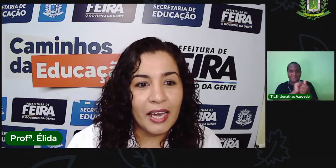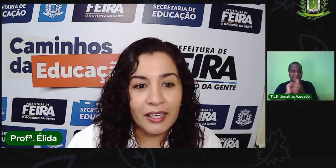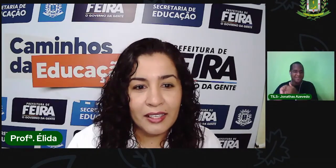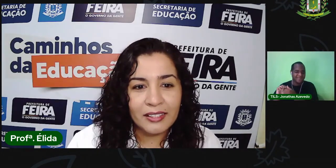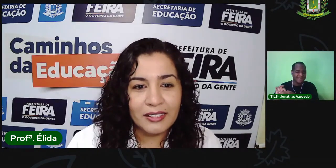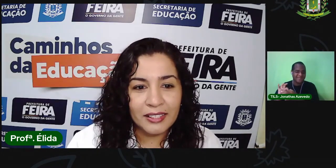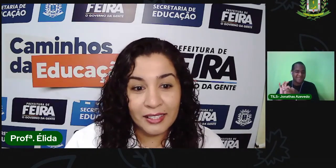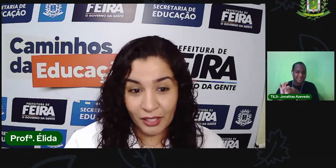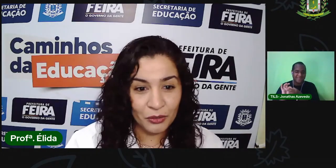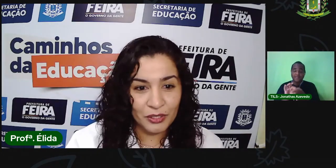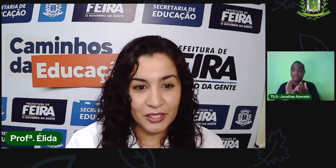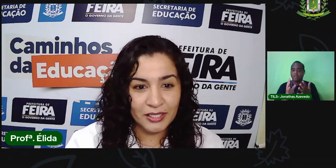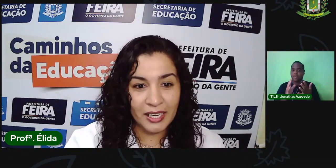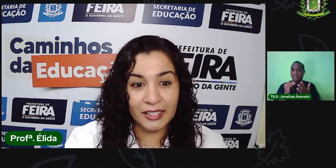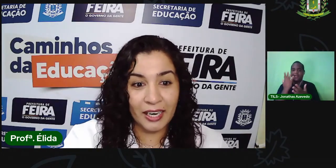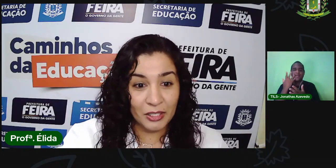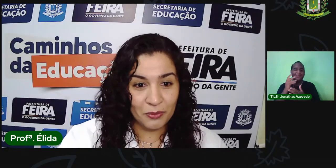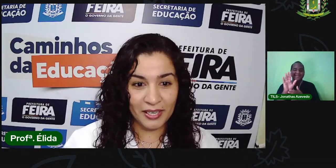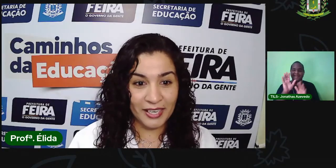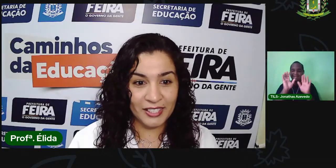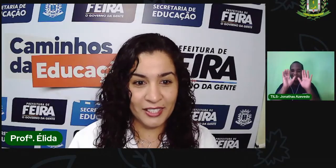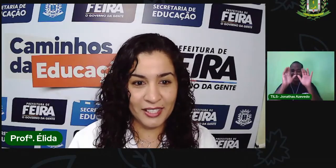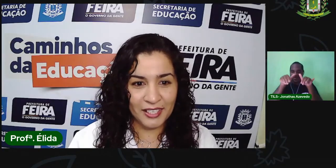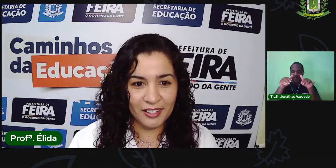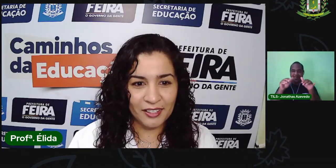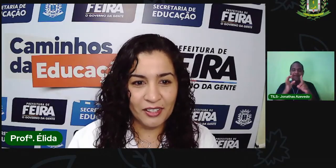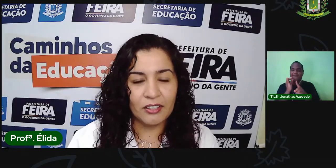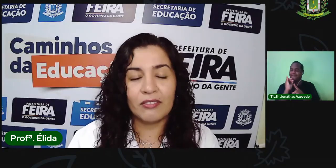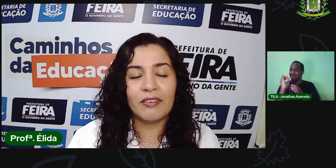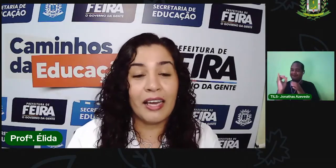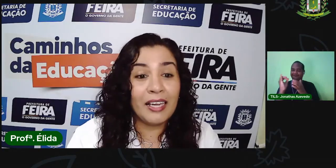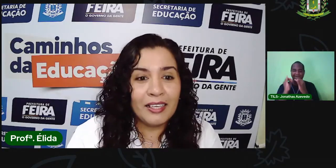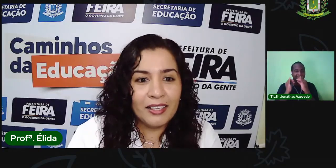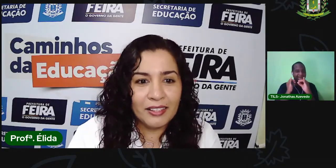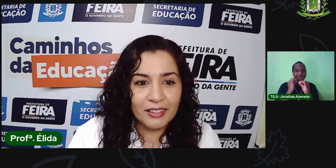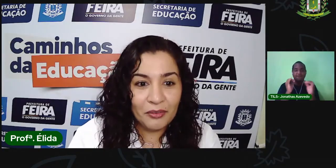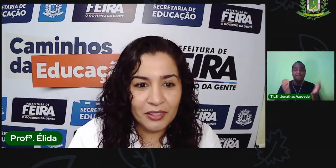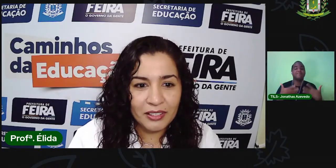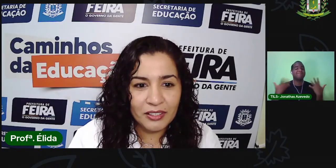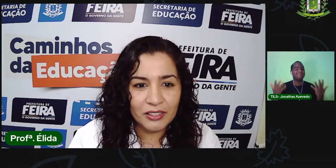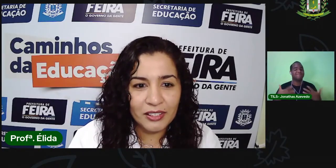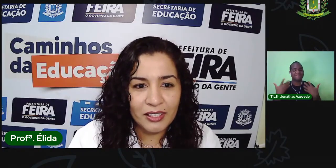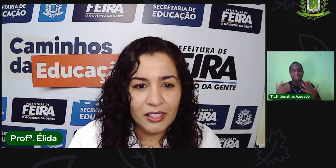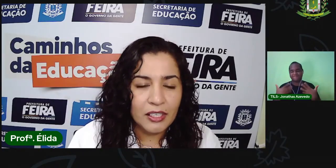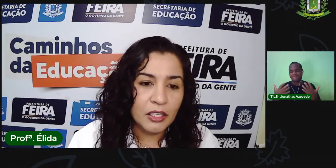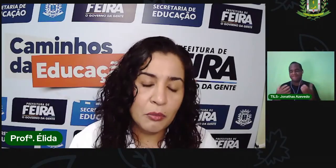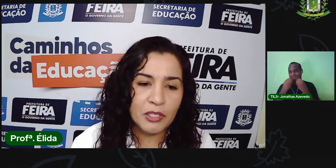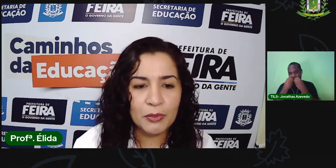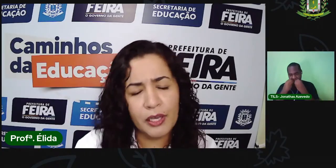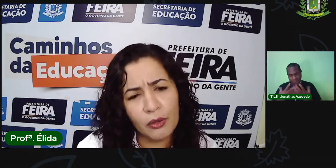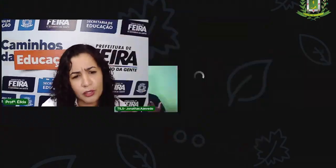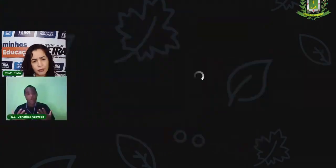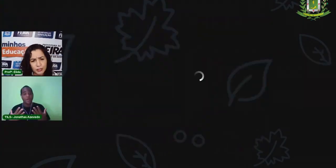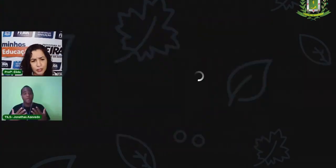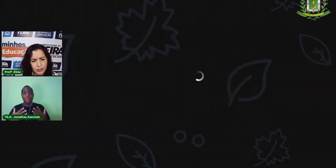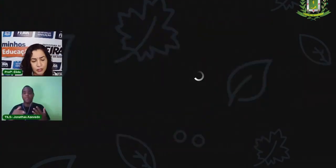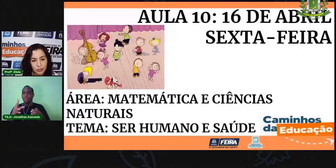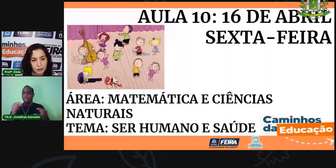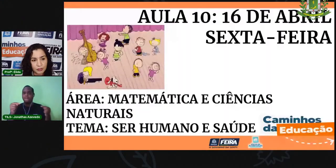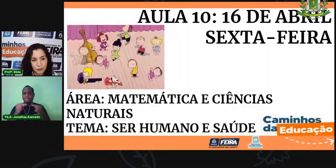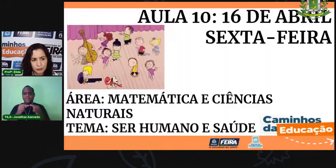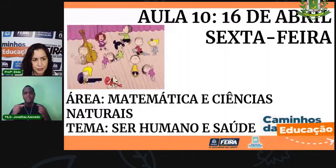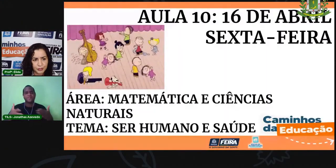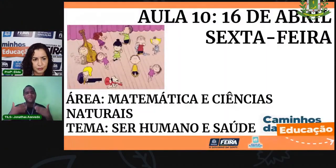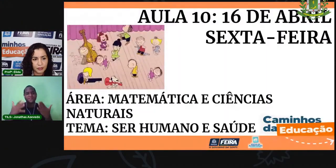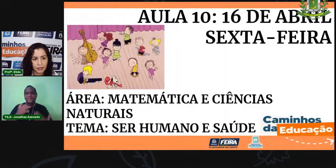E a criança, dentro de si, ela traz uma energia, uma alegria tão grande, E mesmo que agora você esteja